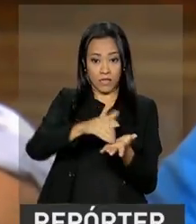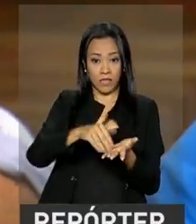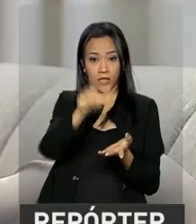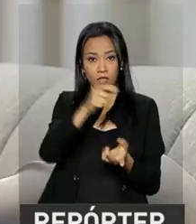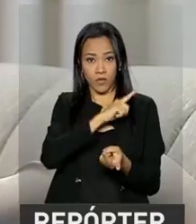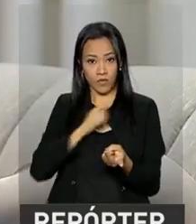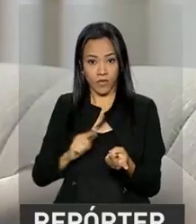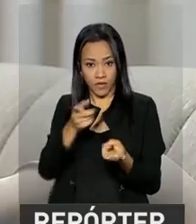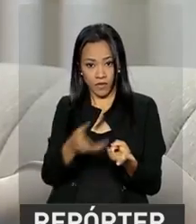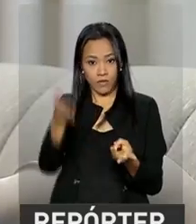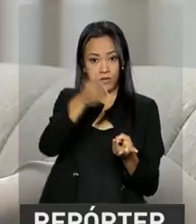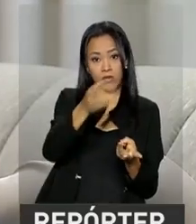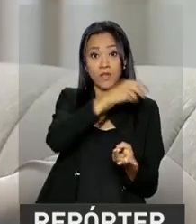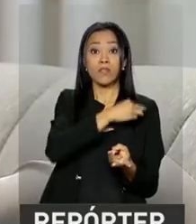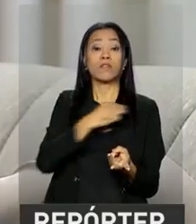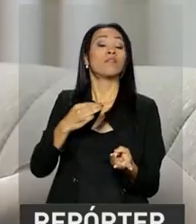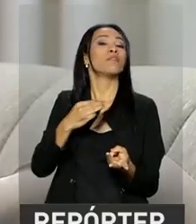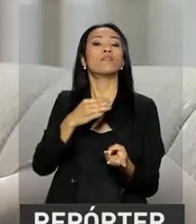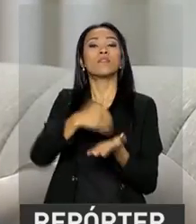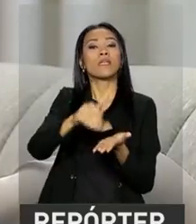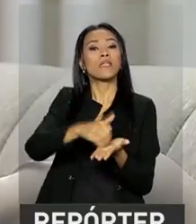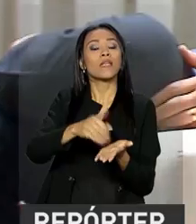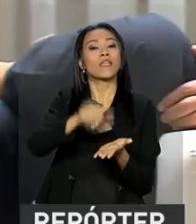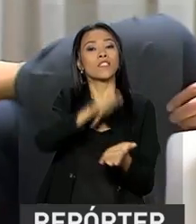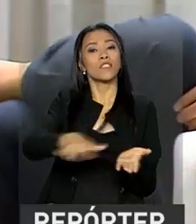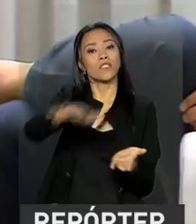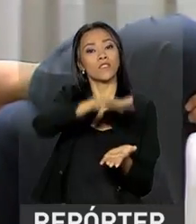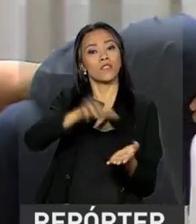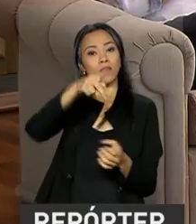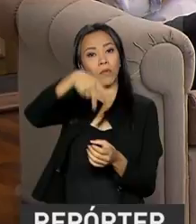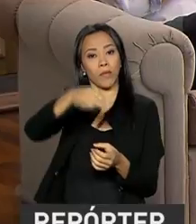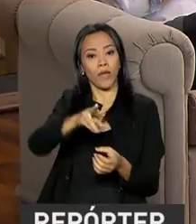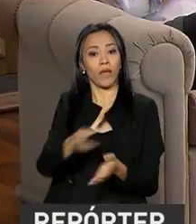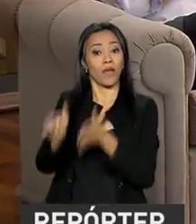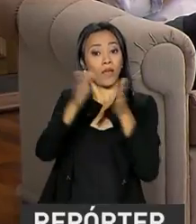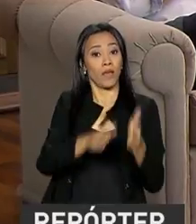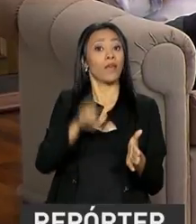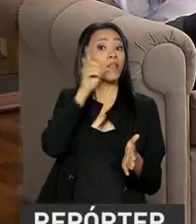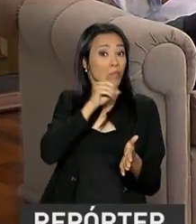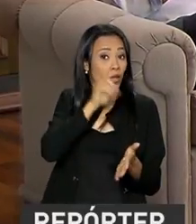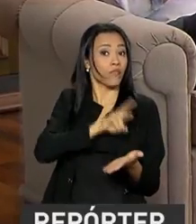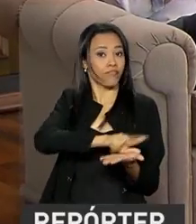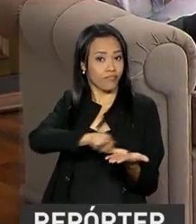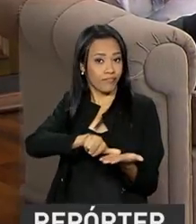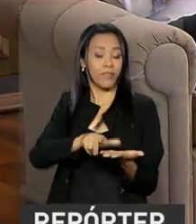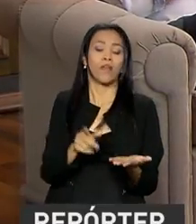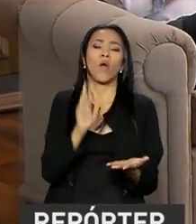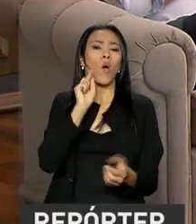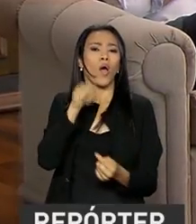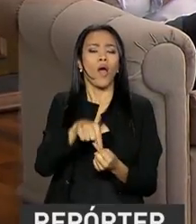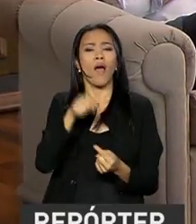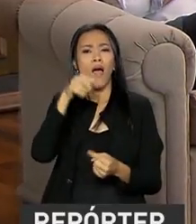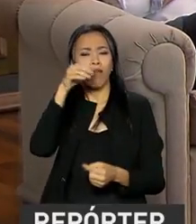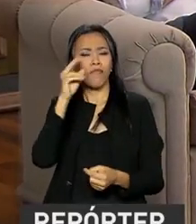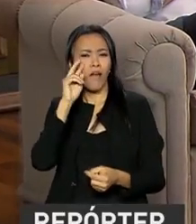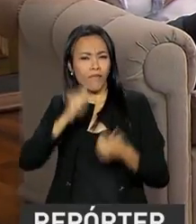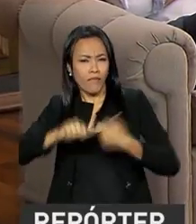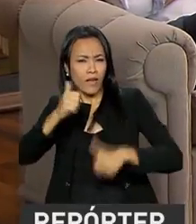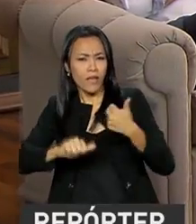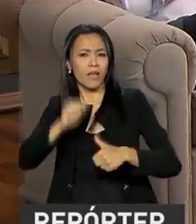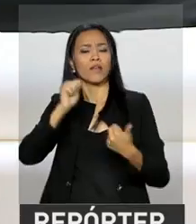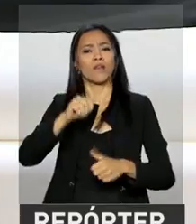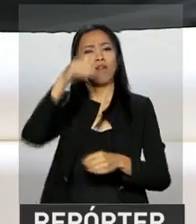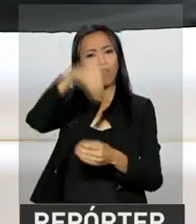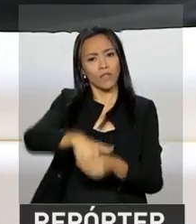da secretaria geral da presidência e deputados eles avaliaram a votação do projeto na comissão especial da